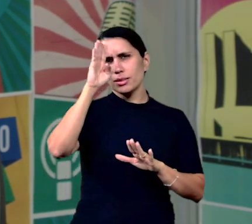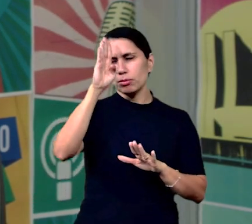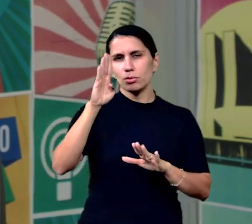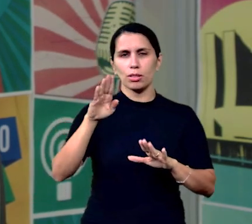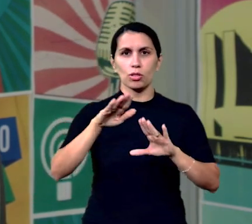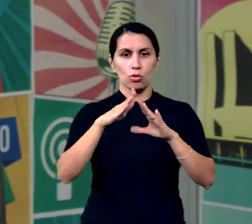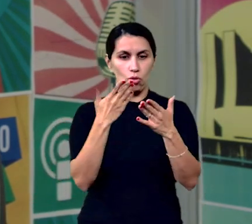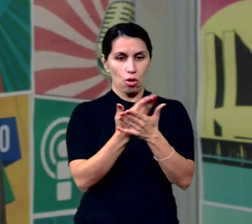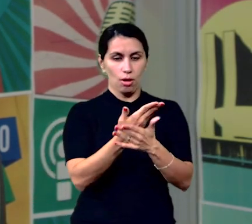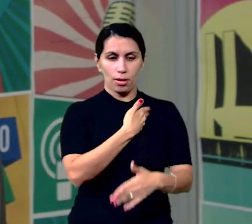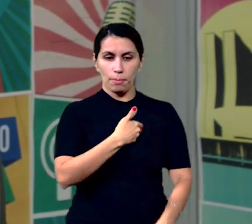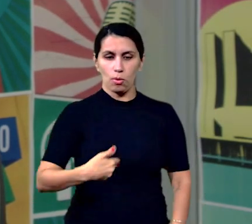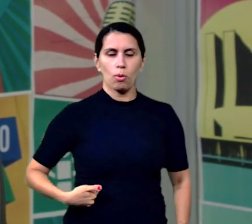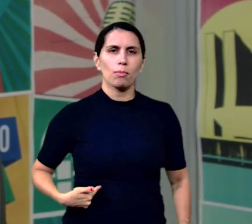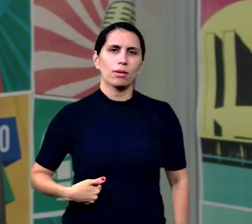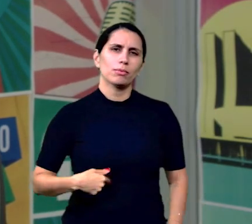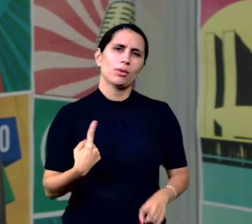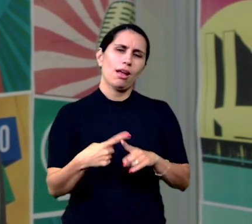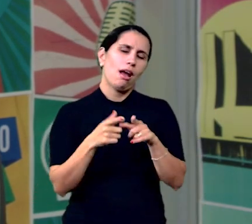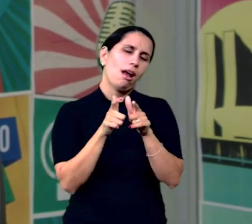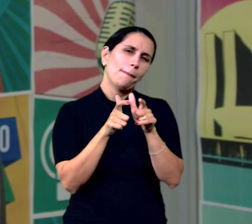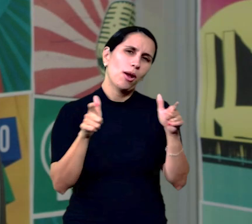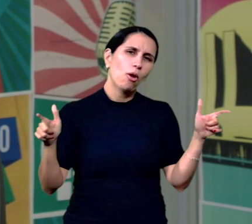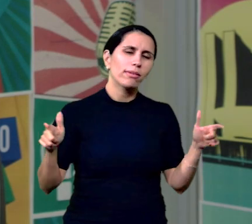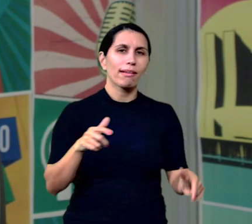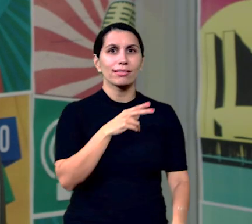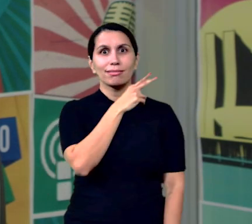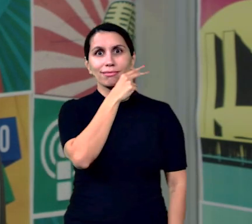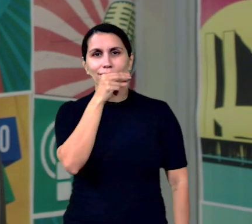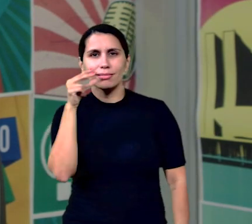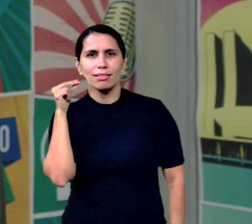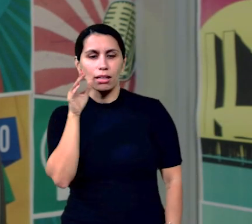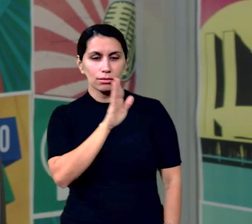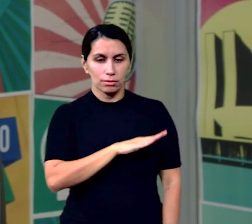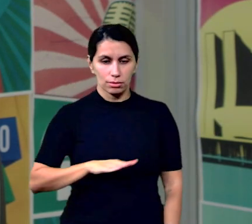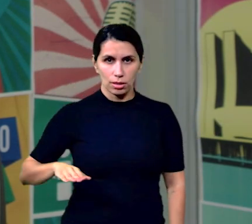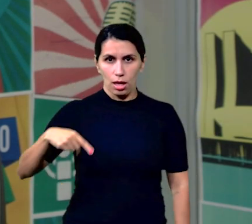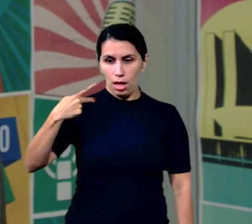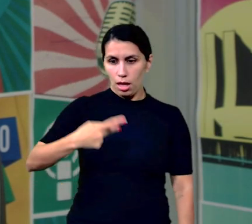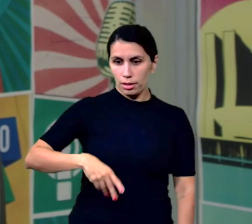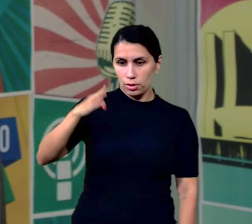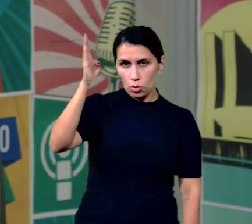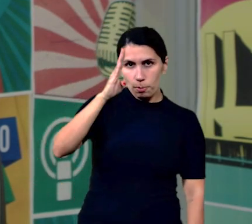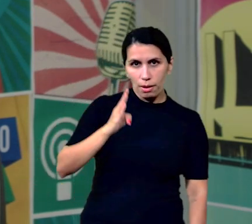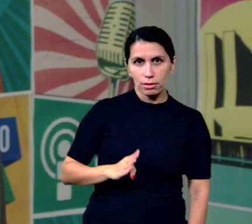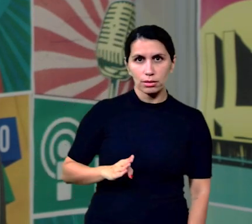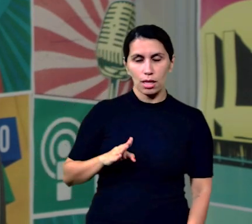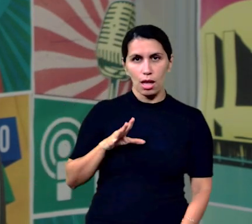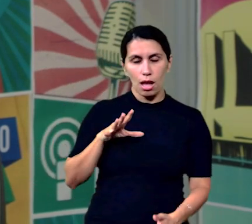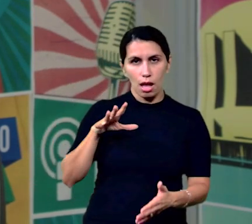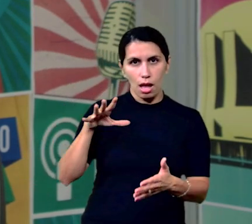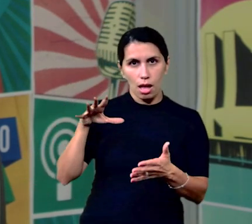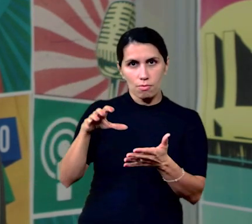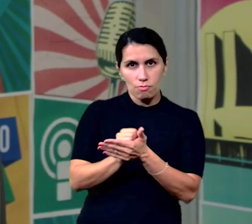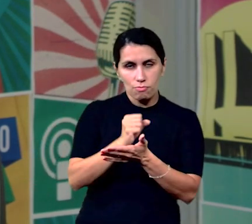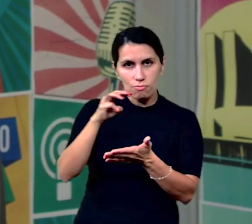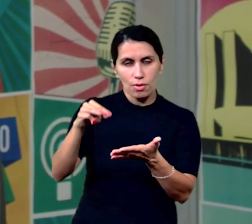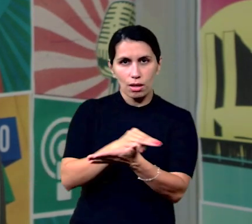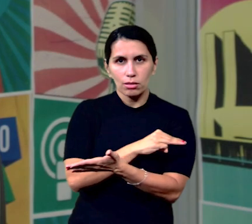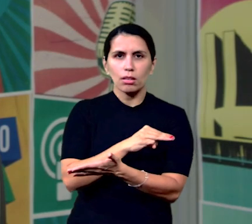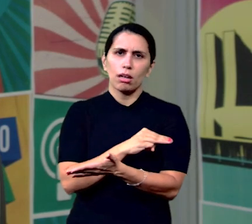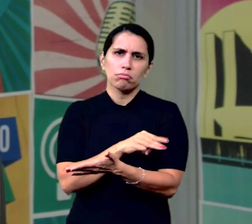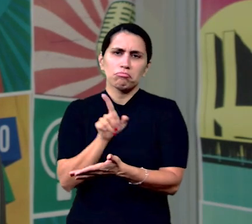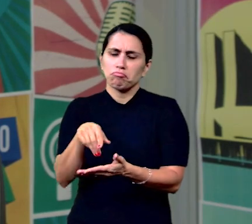as públicas, que a maioria, né, das crianças e adolescentes matriculados no país, ele deve ser ofertado de forma